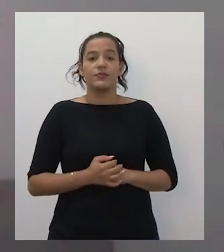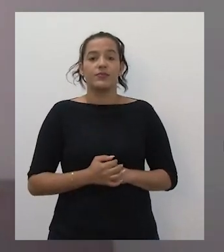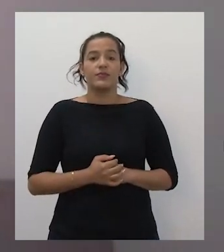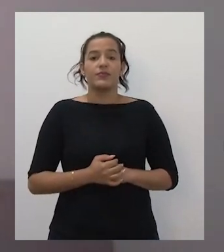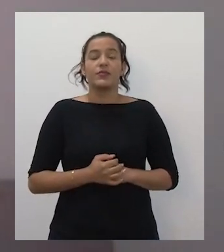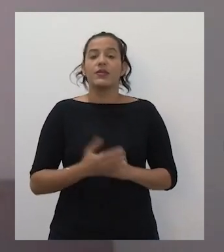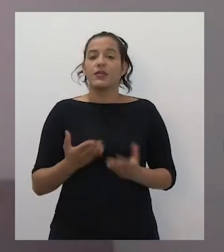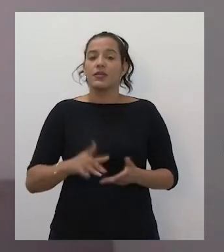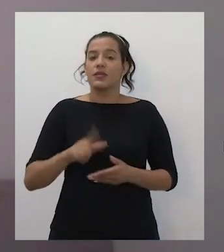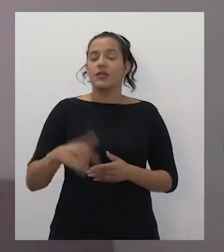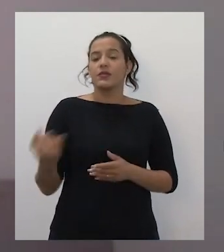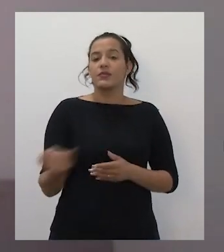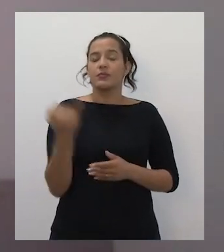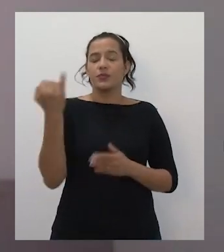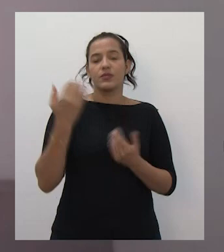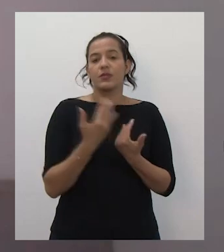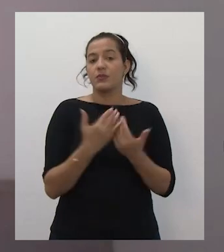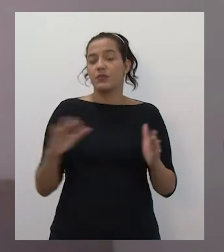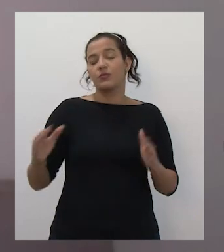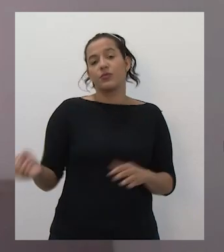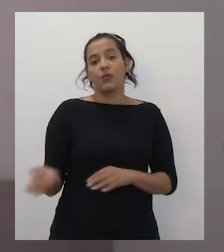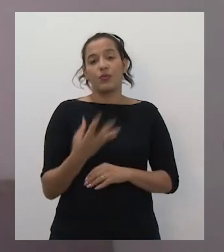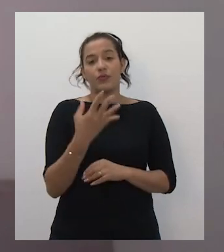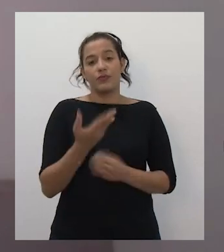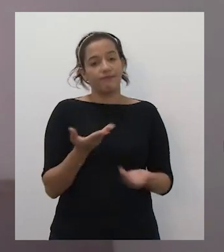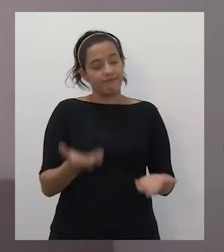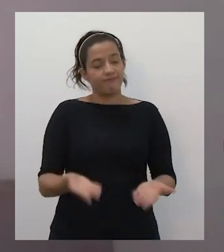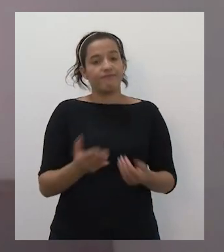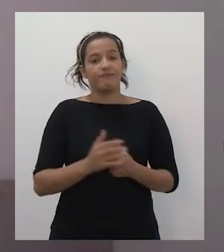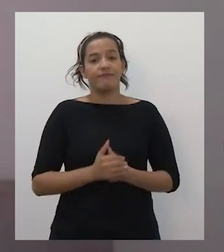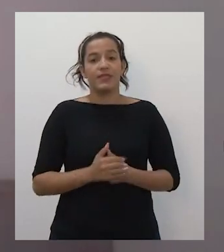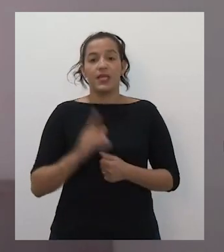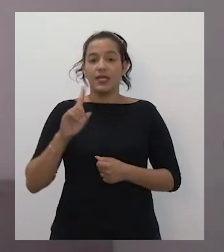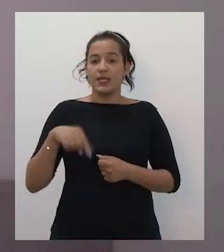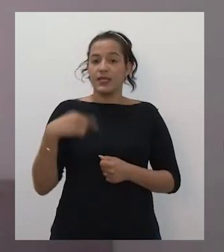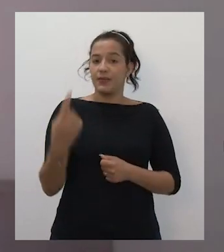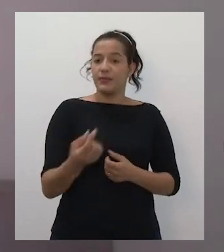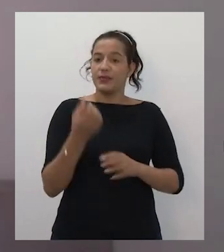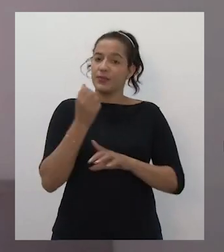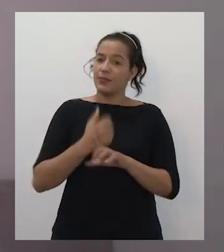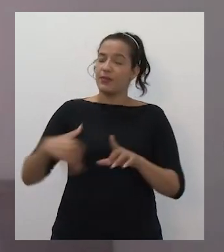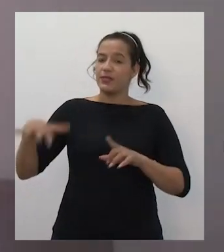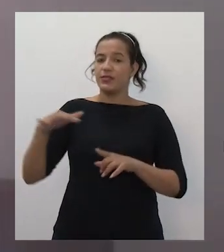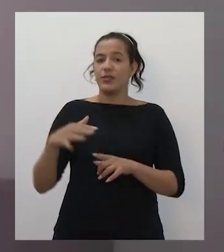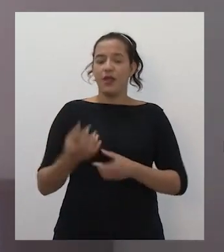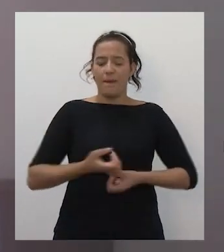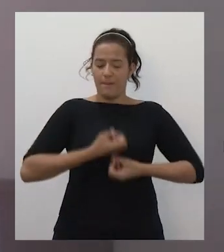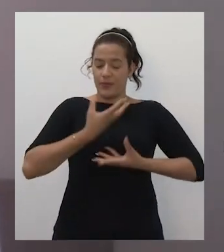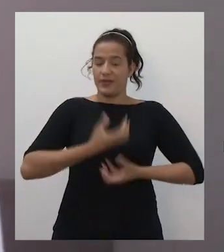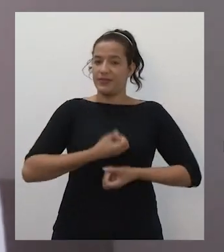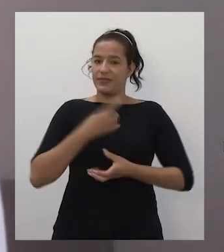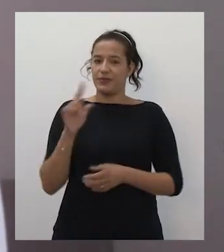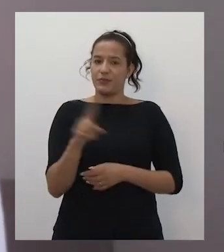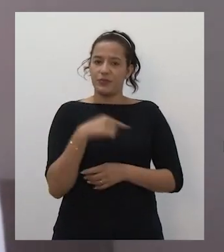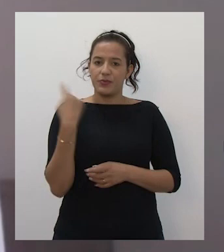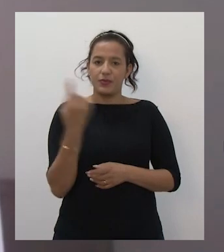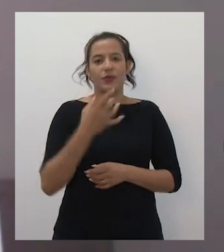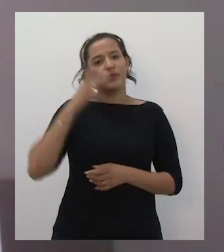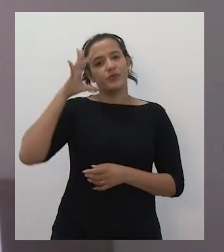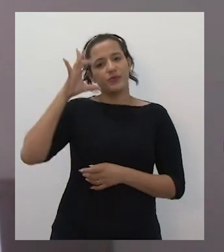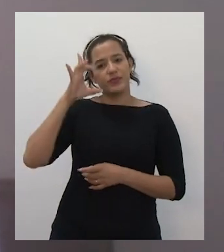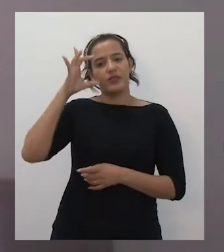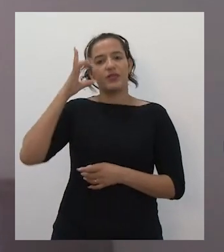e a importância da abertura ao novo para isso. E depois compartilha as poesias com a gente, o Instagram